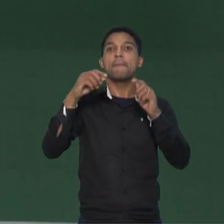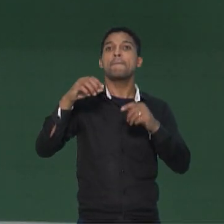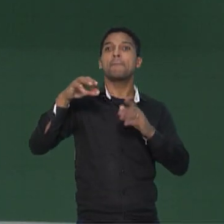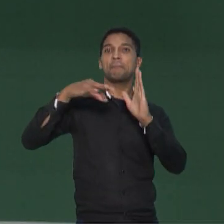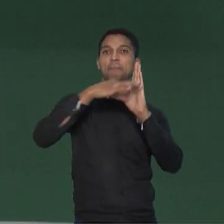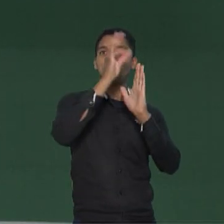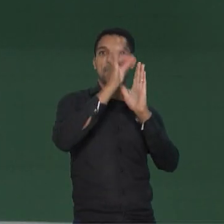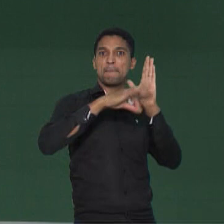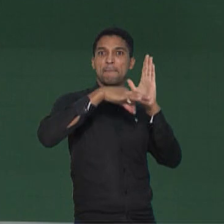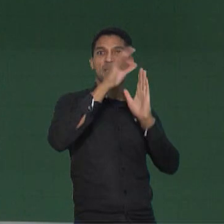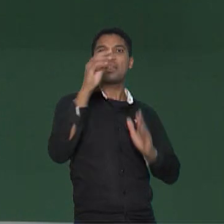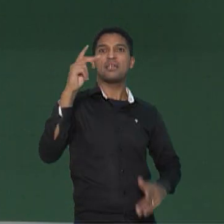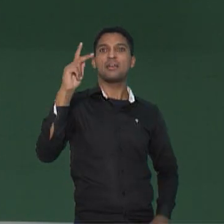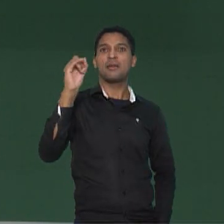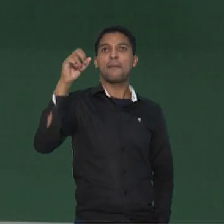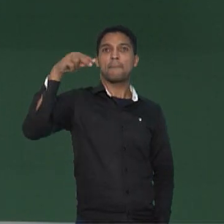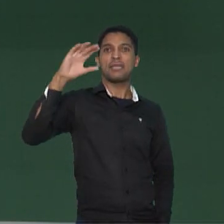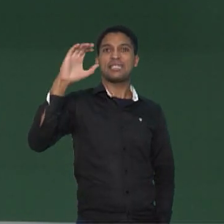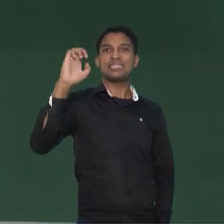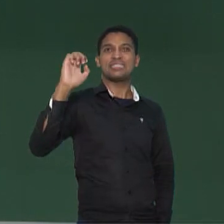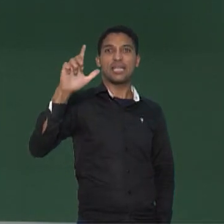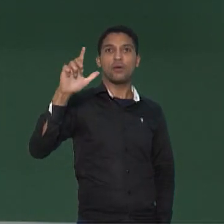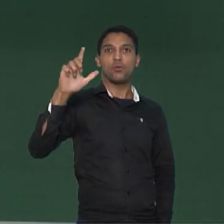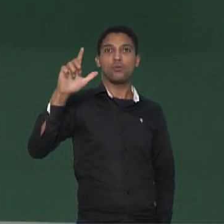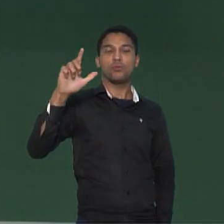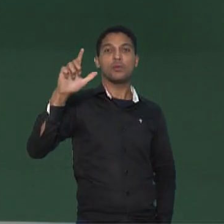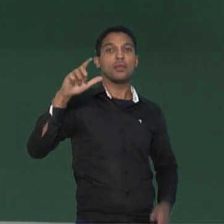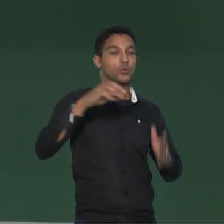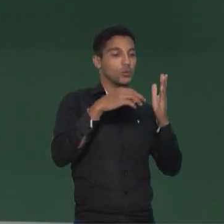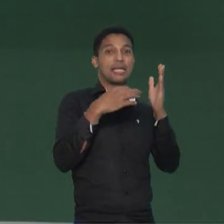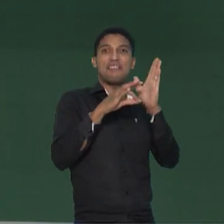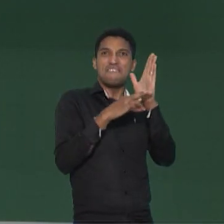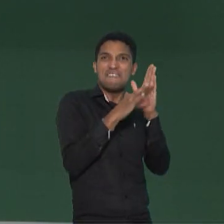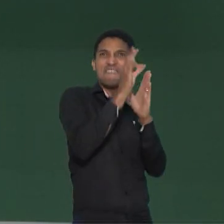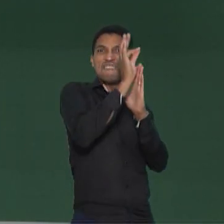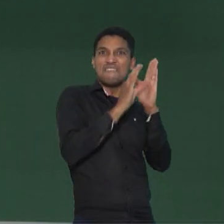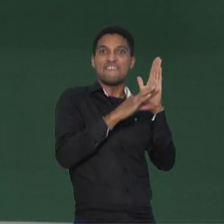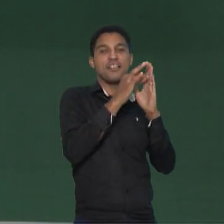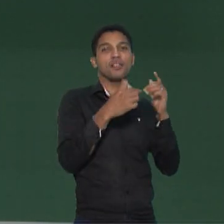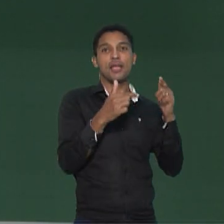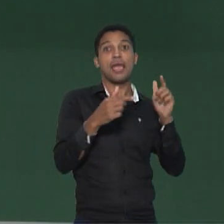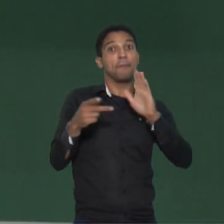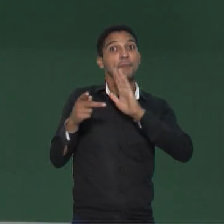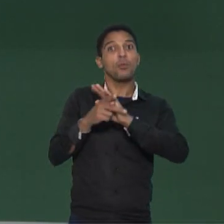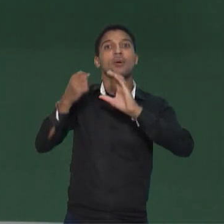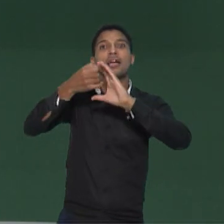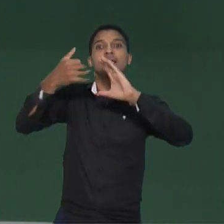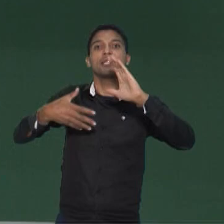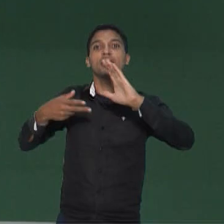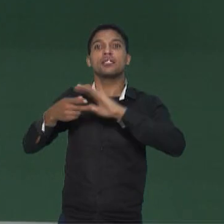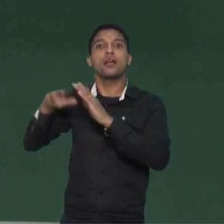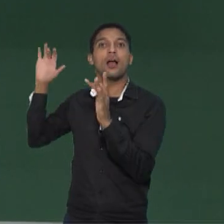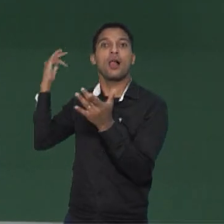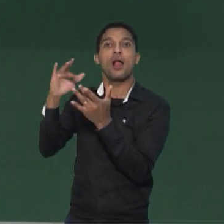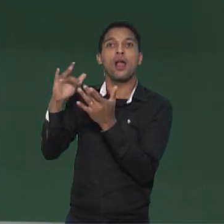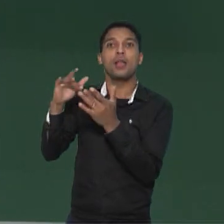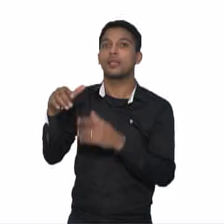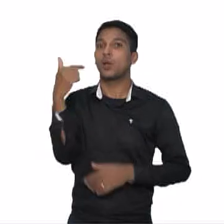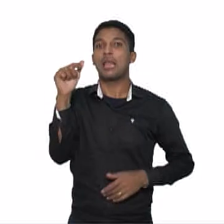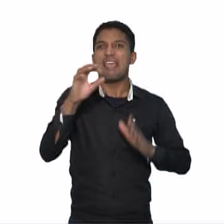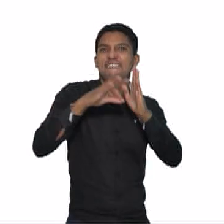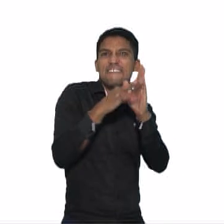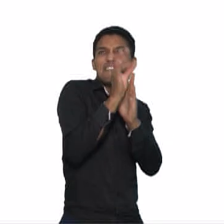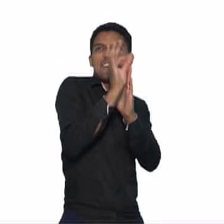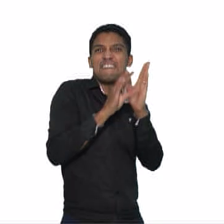pincel, pessoal, que é a característica do neoclassicismo. Questãozinha para vocês, escreva um texto de no mínimo 5 linhas